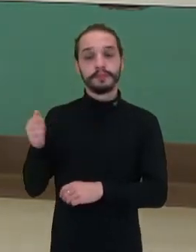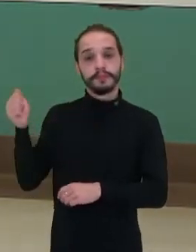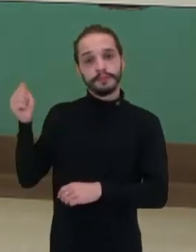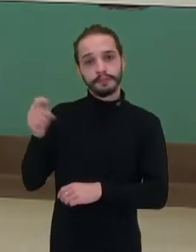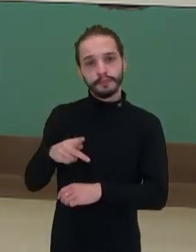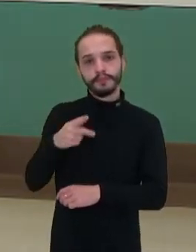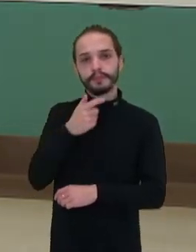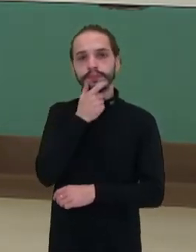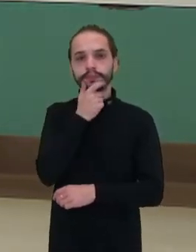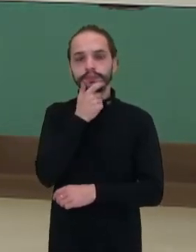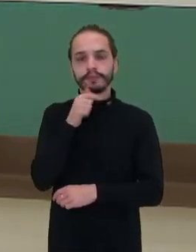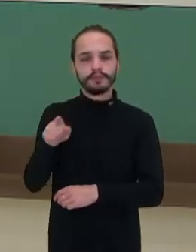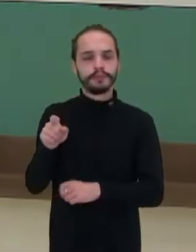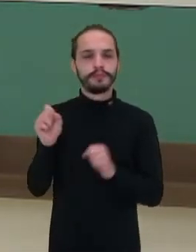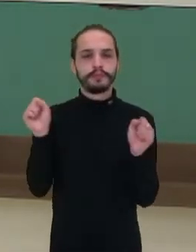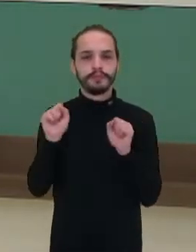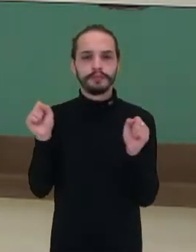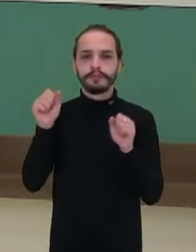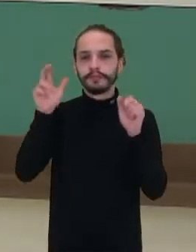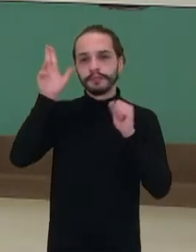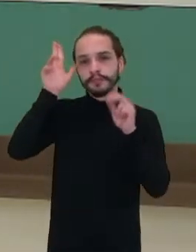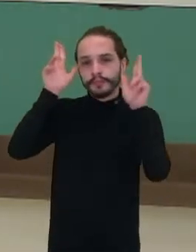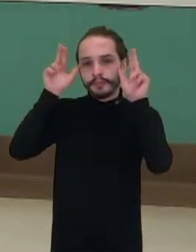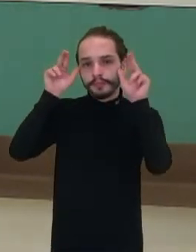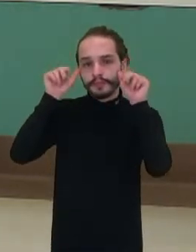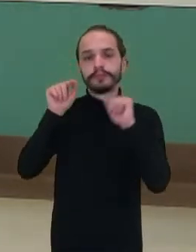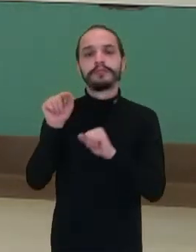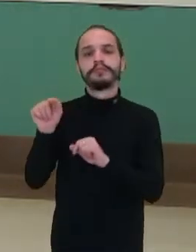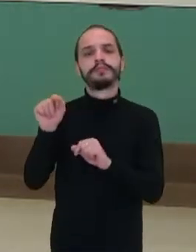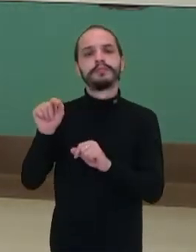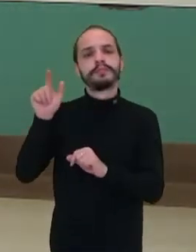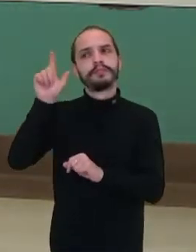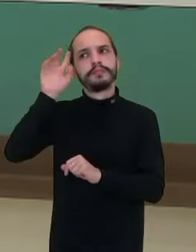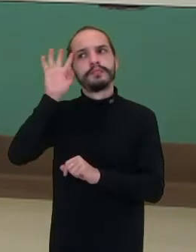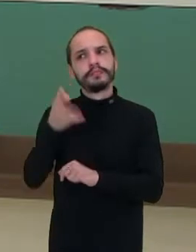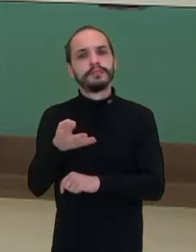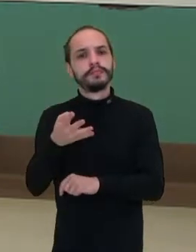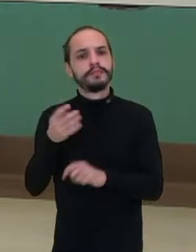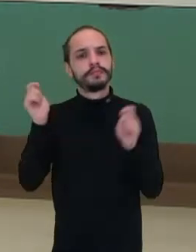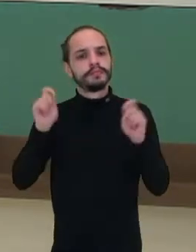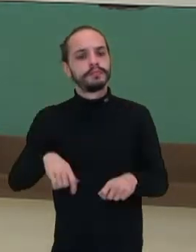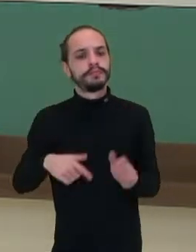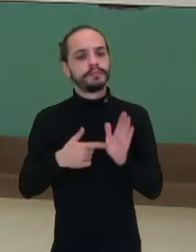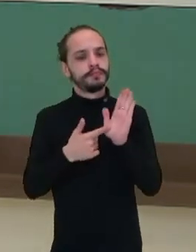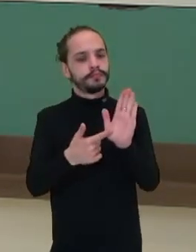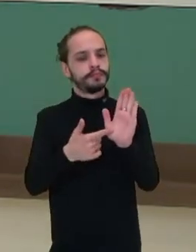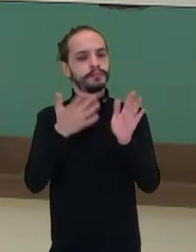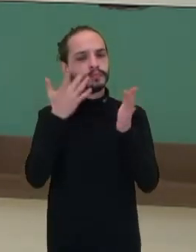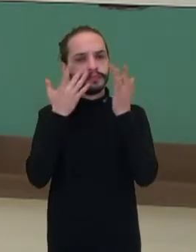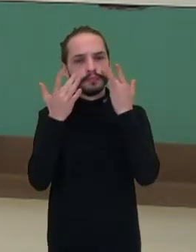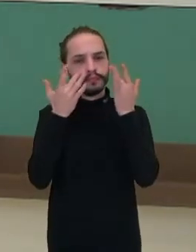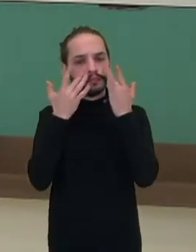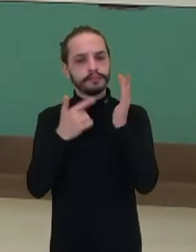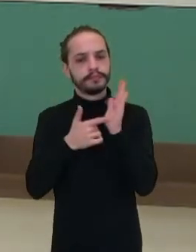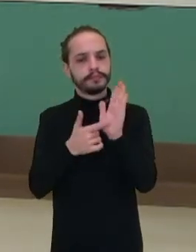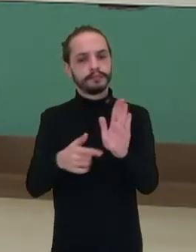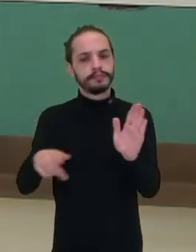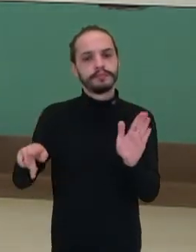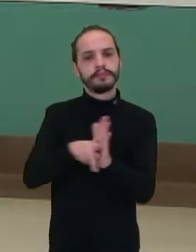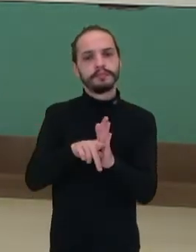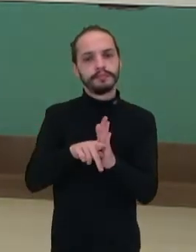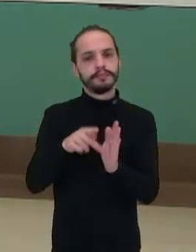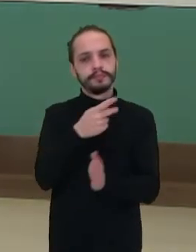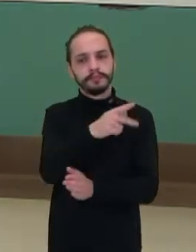amavam cavalos, os cavaleiros eram os grandes heróis, ele decidiu fazer o seguinte, por que não fazer um espetáculo para eles? E ele decidiu fazer um espetáculo baseado